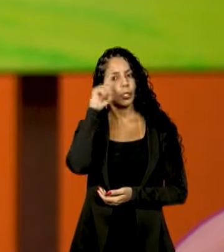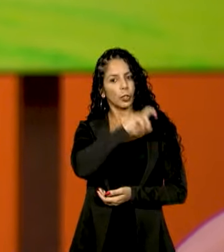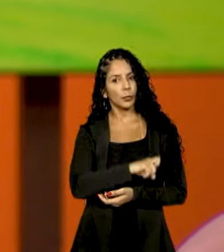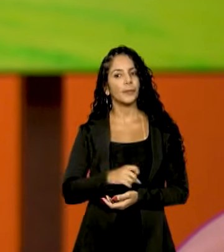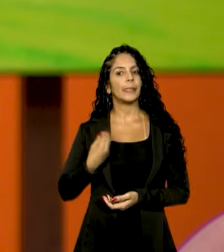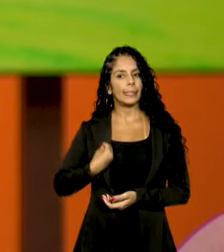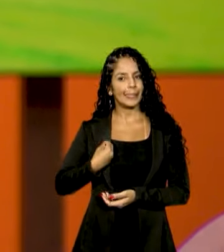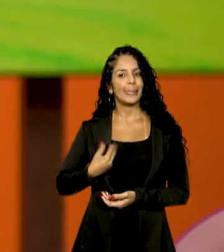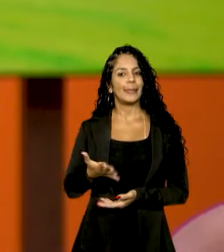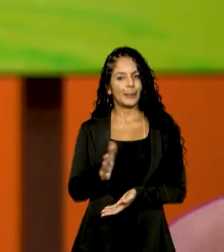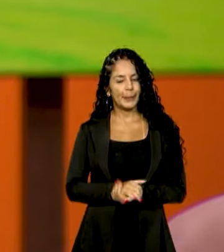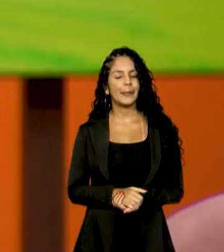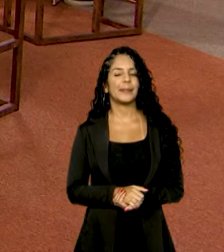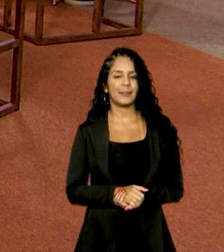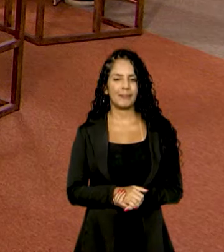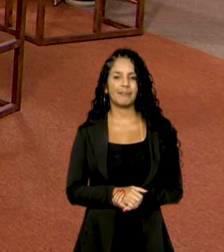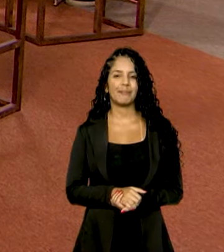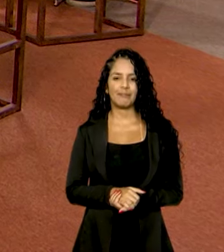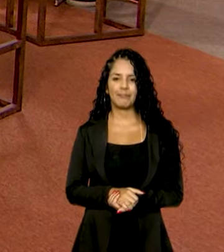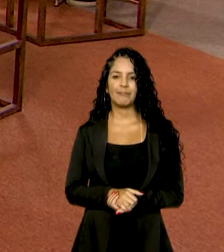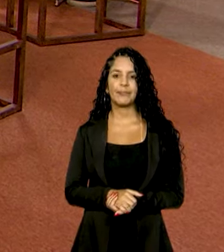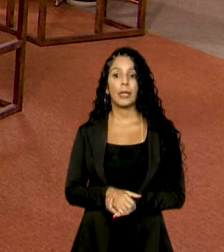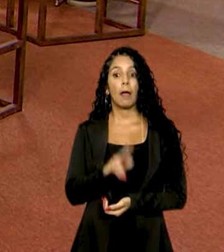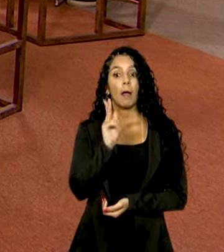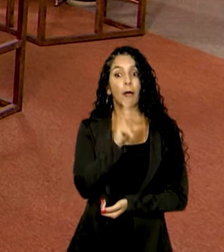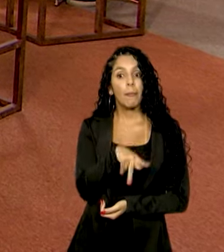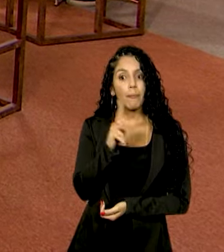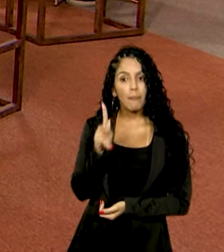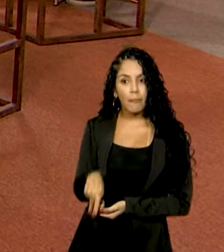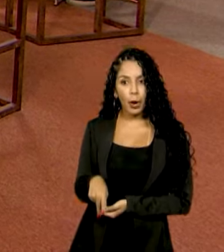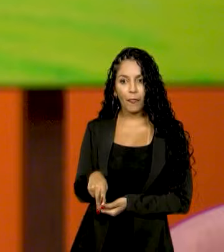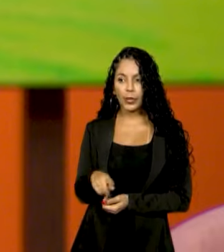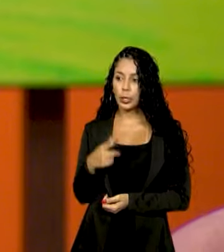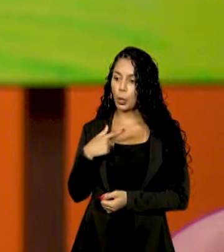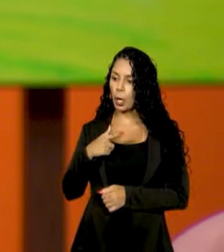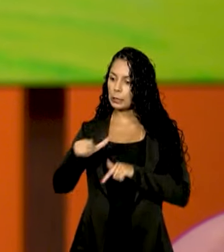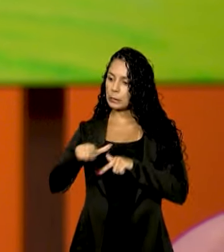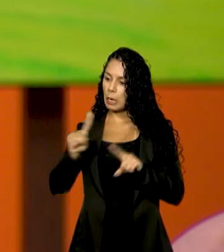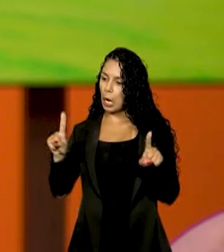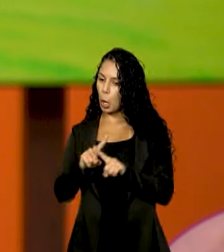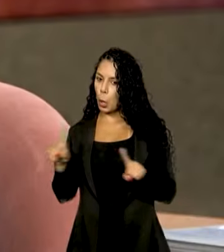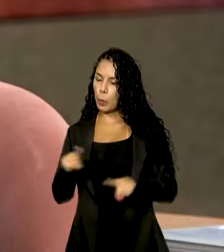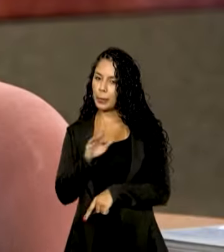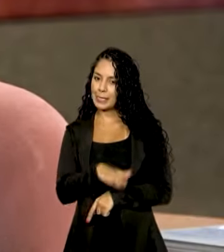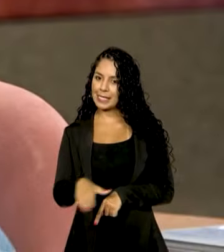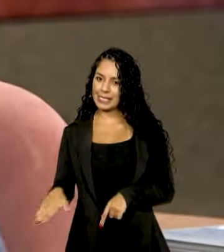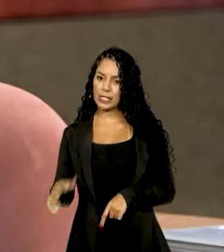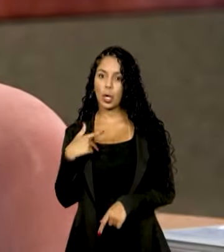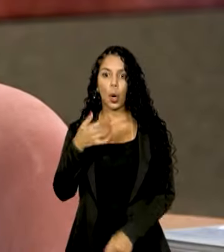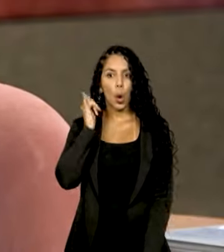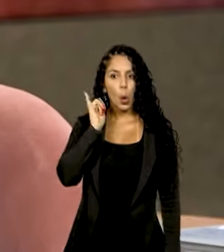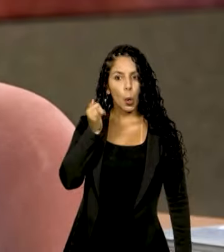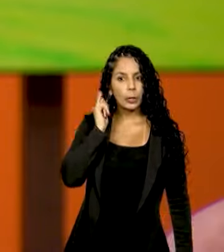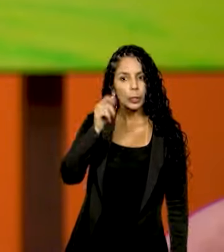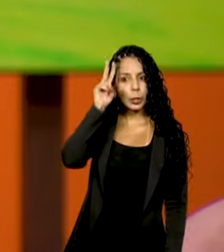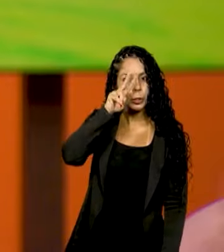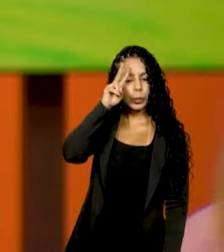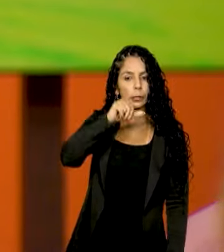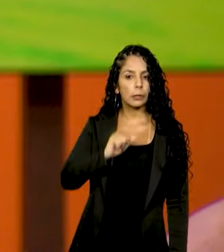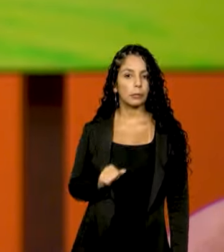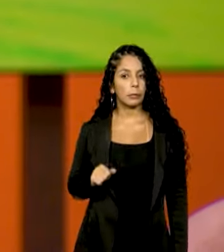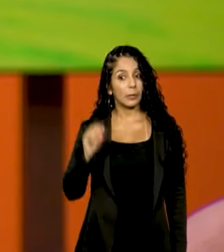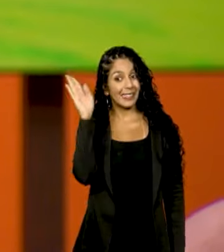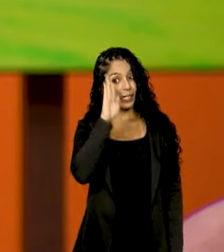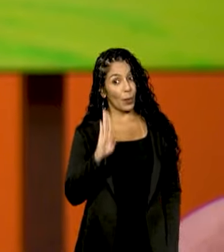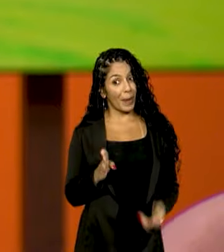essa vida. É difícil. Agora, professora, música infantil. Educadora. Contadora de histórias. No